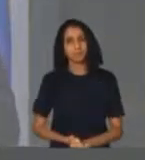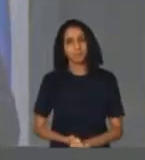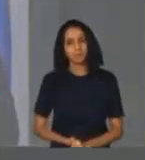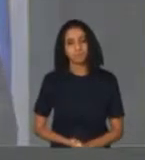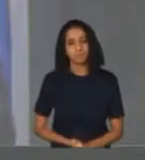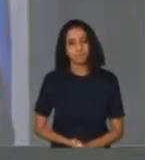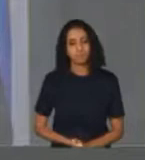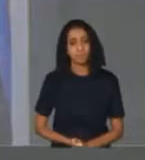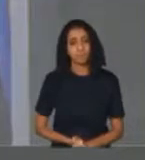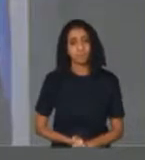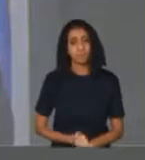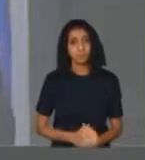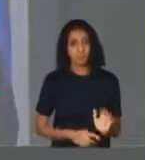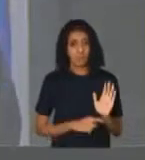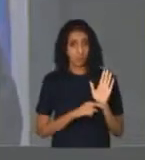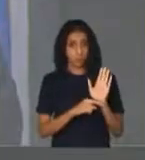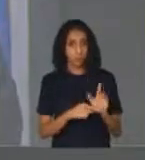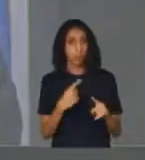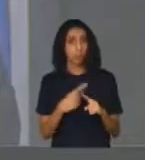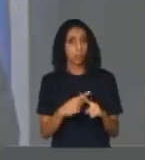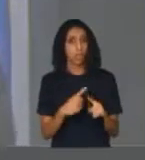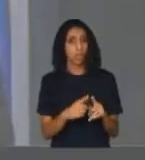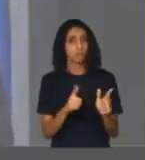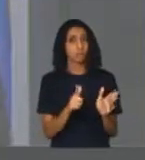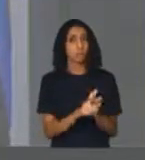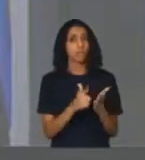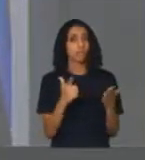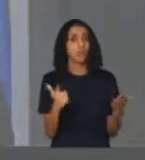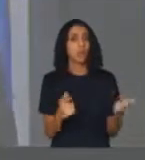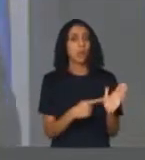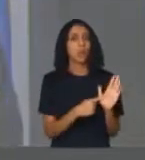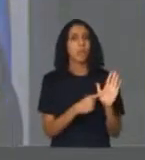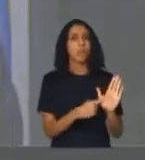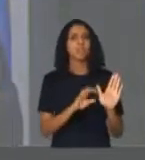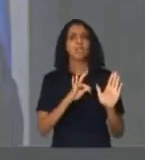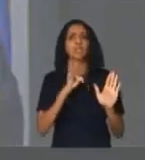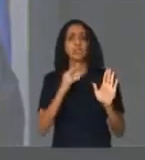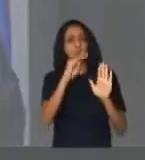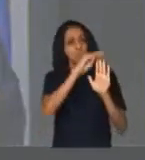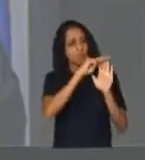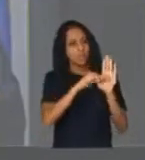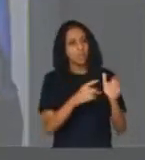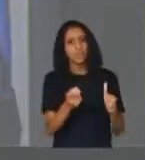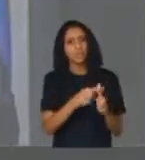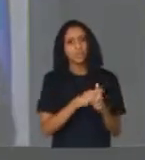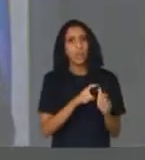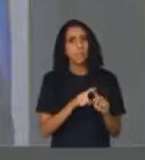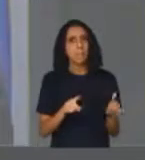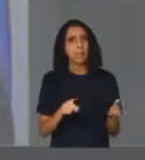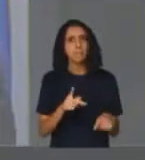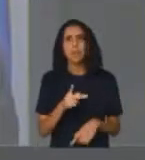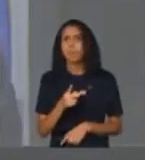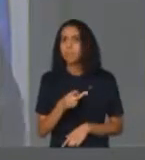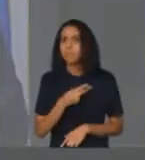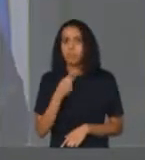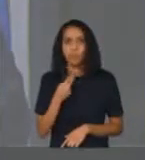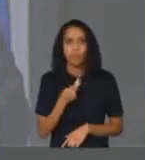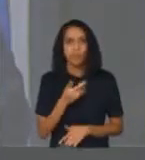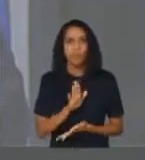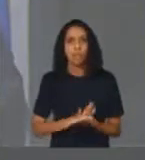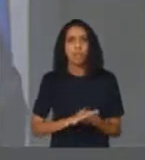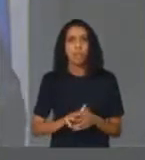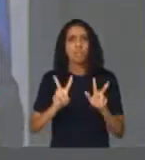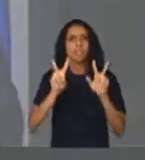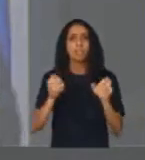Contribuição porque mencionam todos os débitos, mas não mencionam nenhum emprego